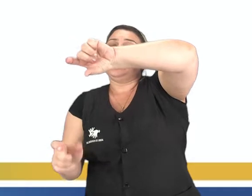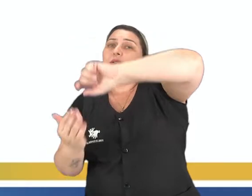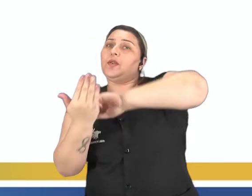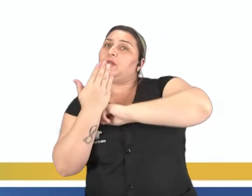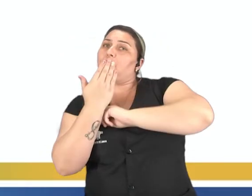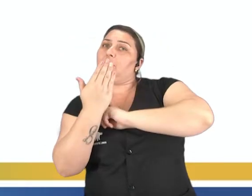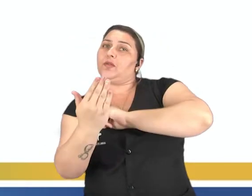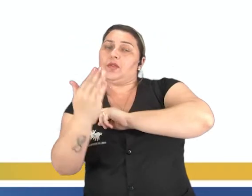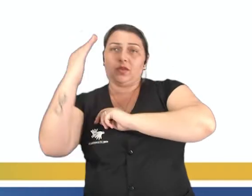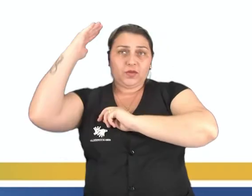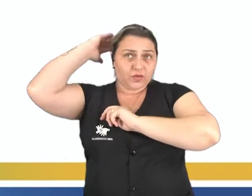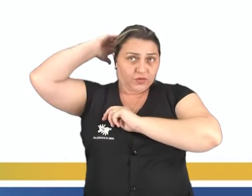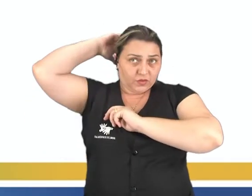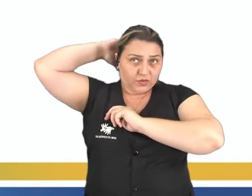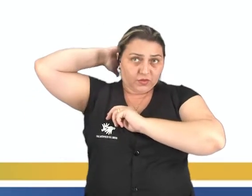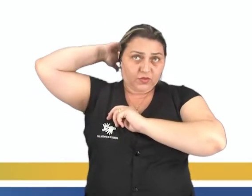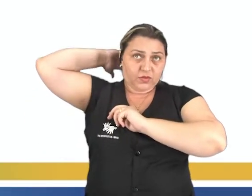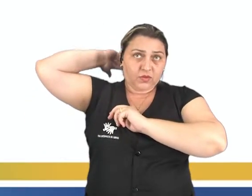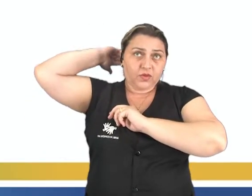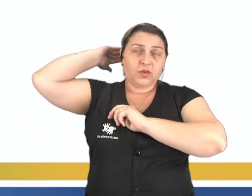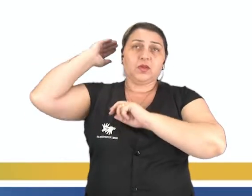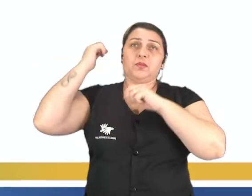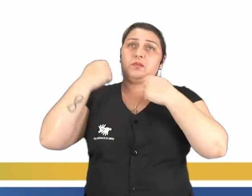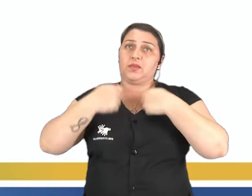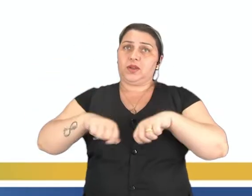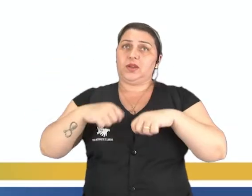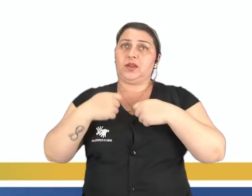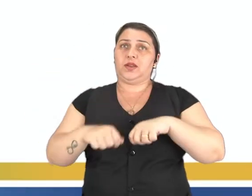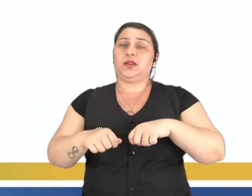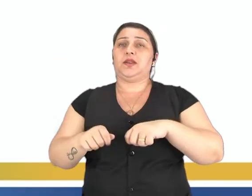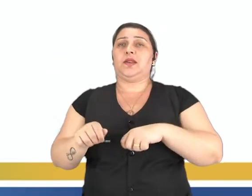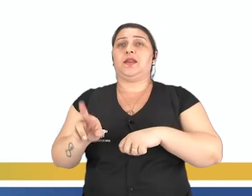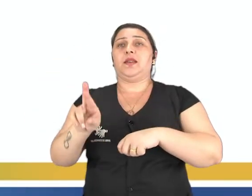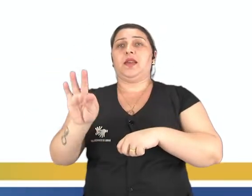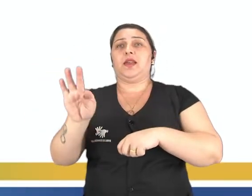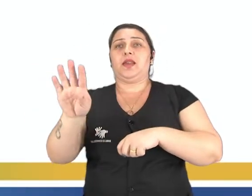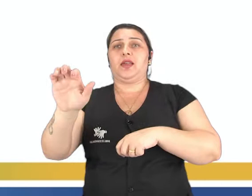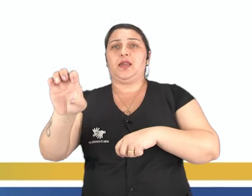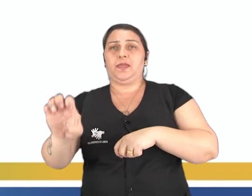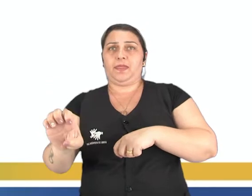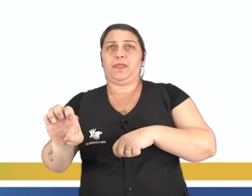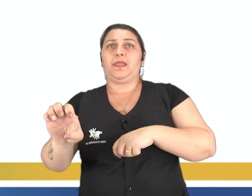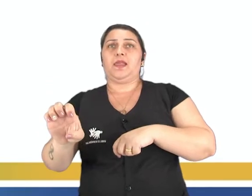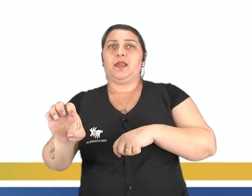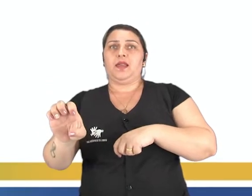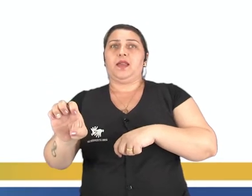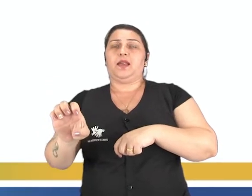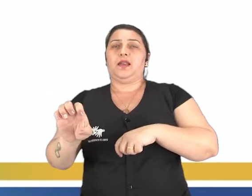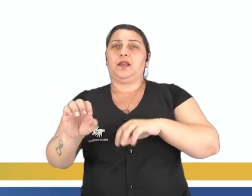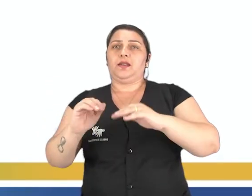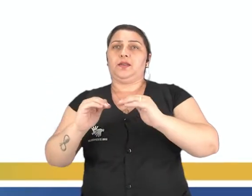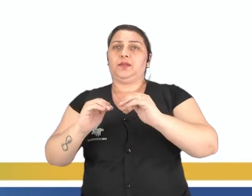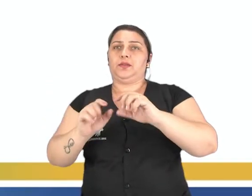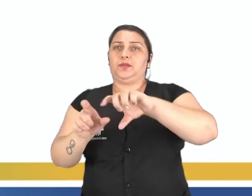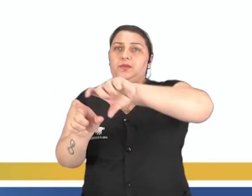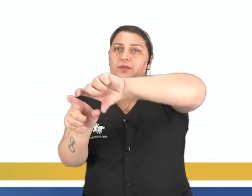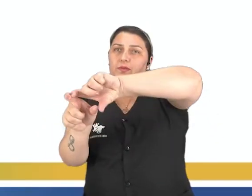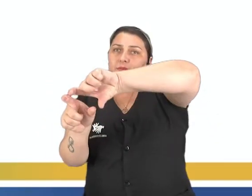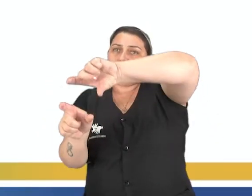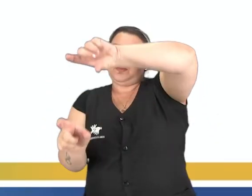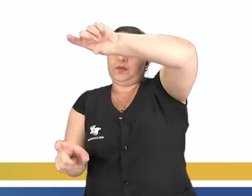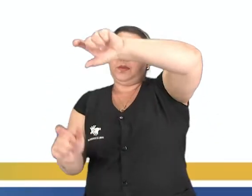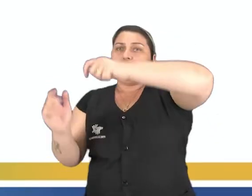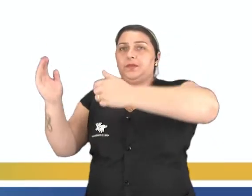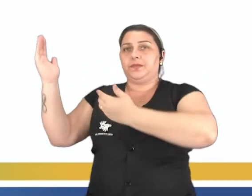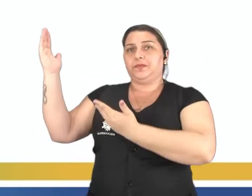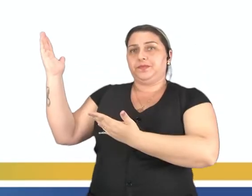ou de costas, a coluna deve estar alinhada, né? Reta de ponta a ponta. Quando a gente vê essa imagem ao